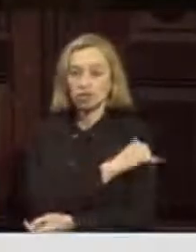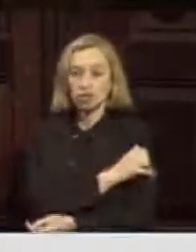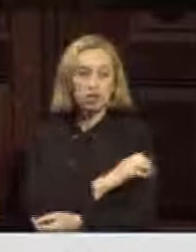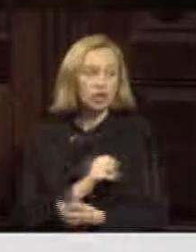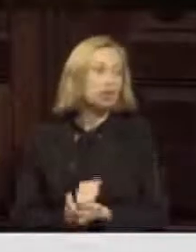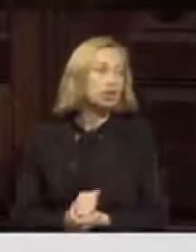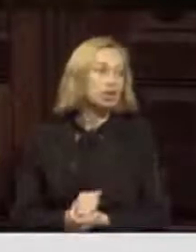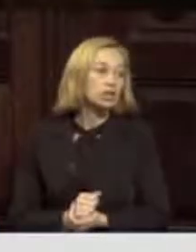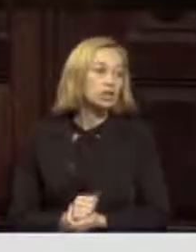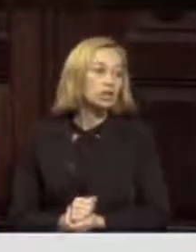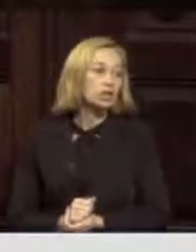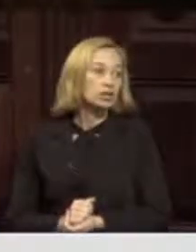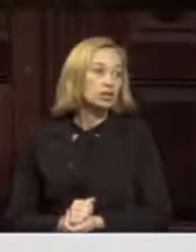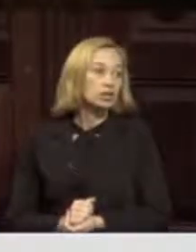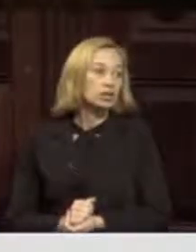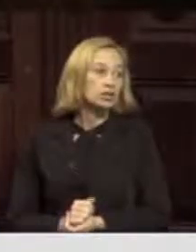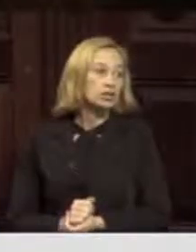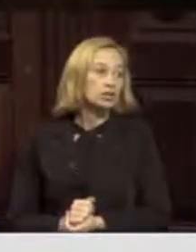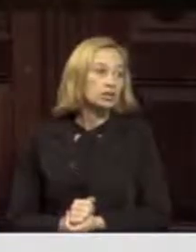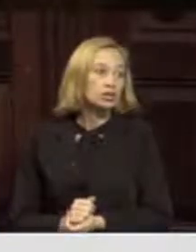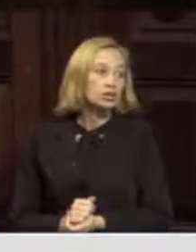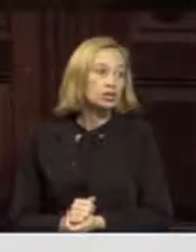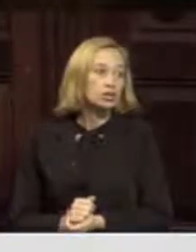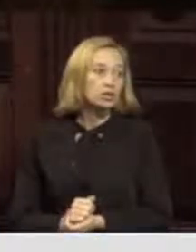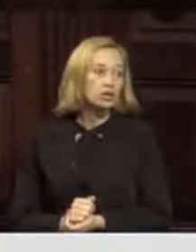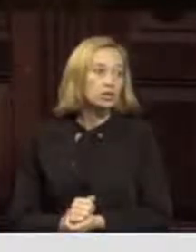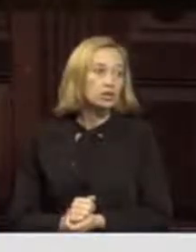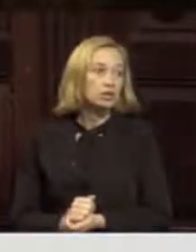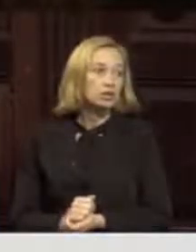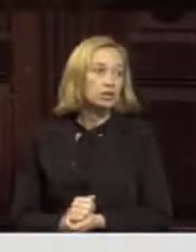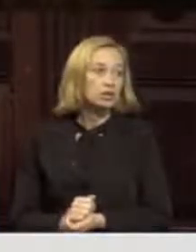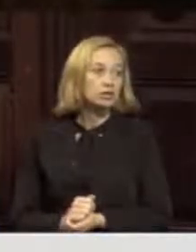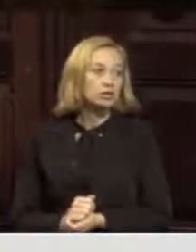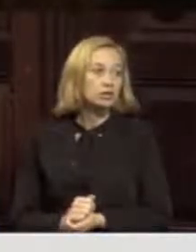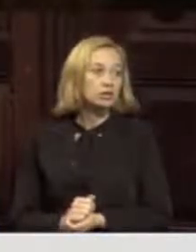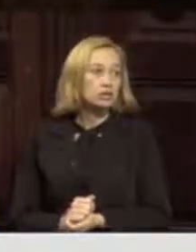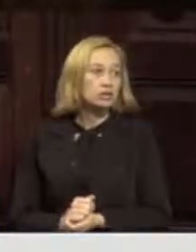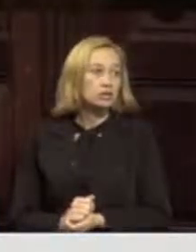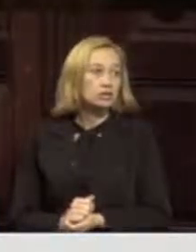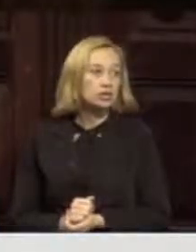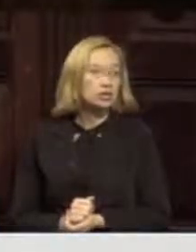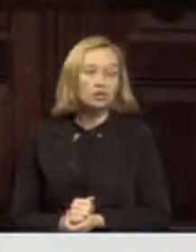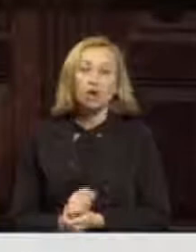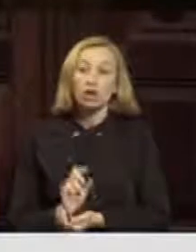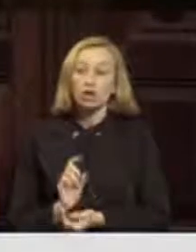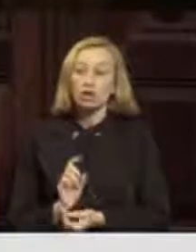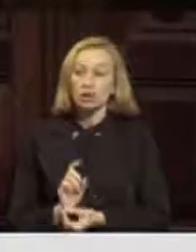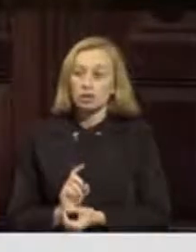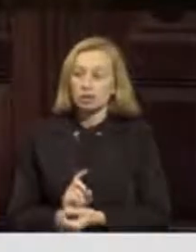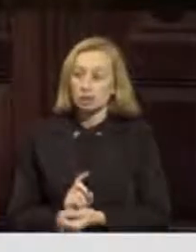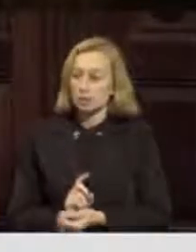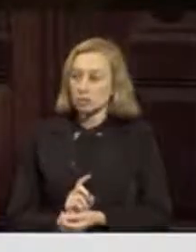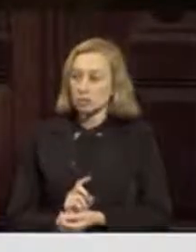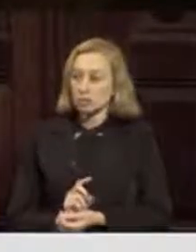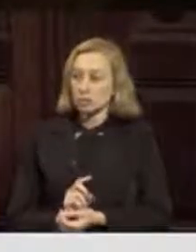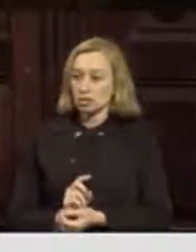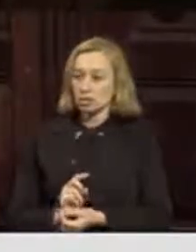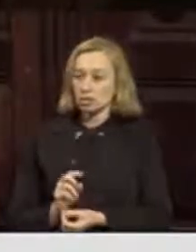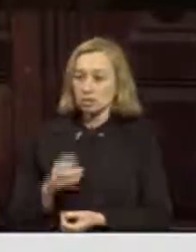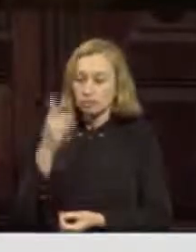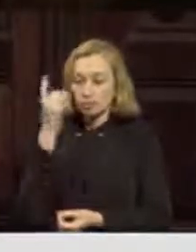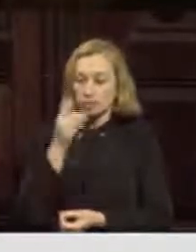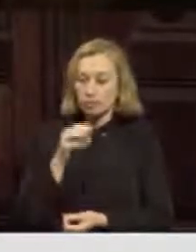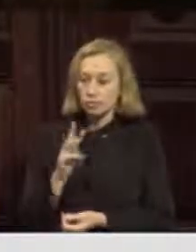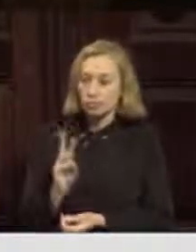garantir à comunidade do Antônio Sarto que não há chance. Só há duas hipóteses, deputado Valdec, para